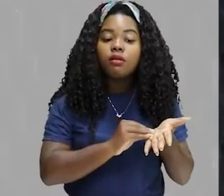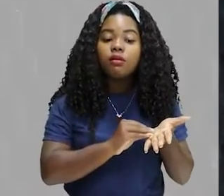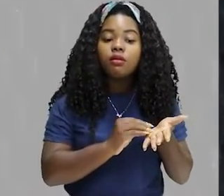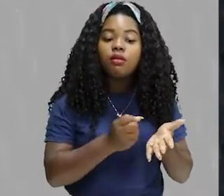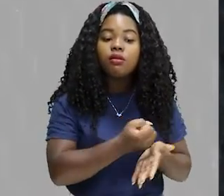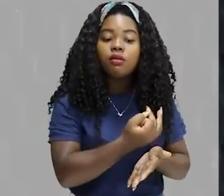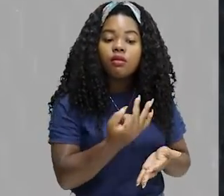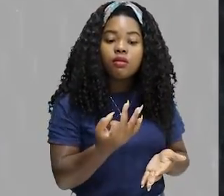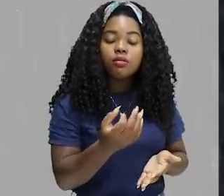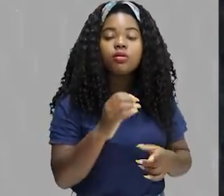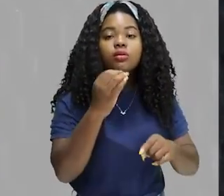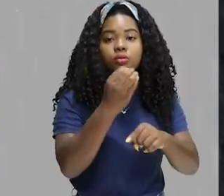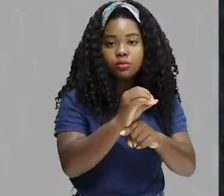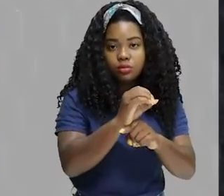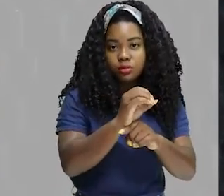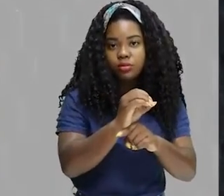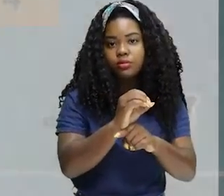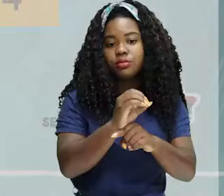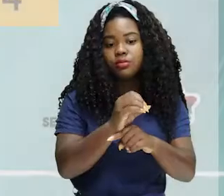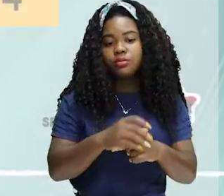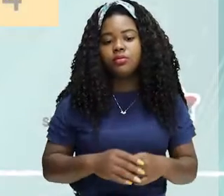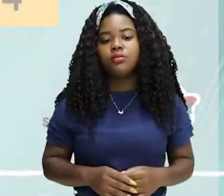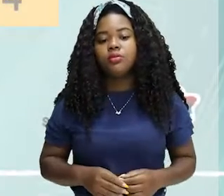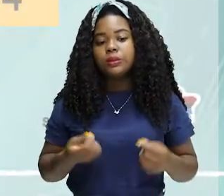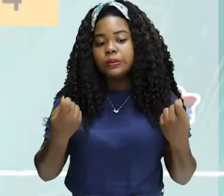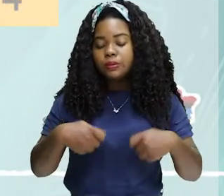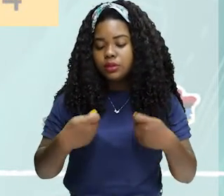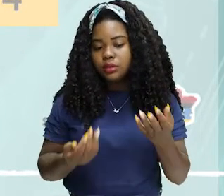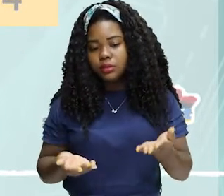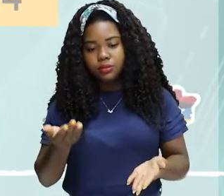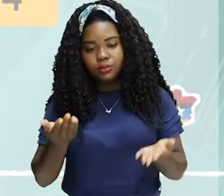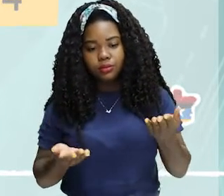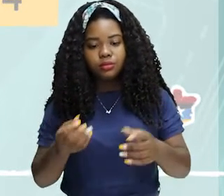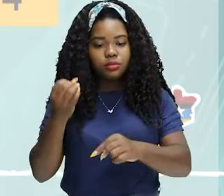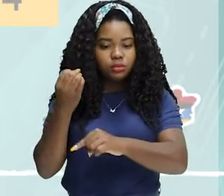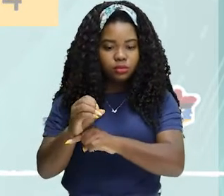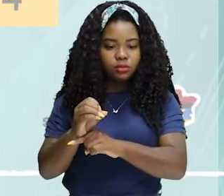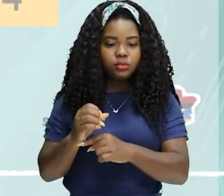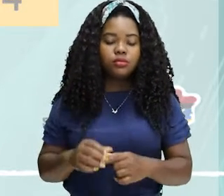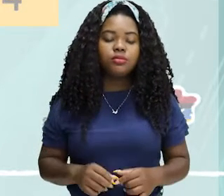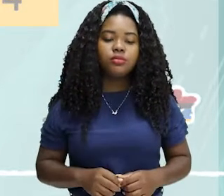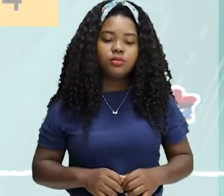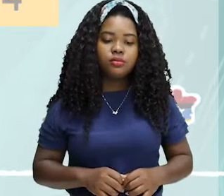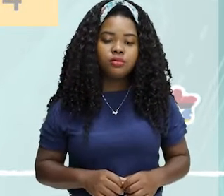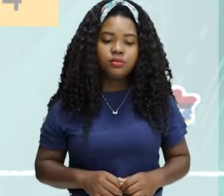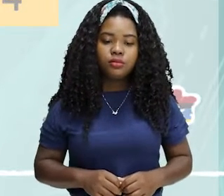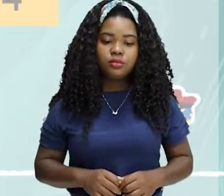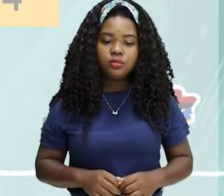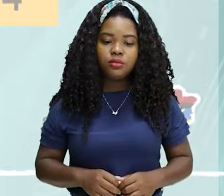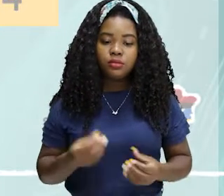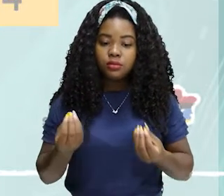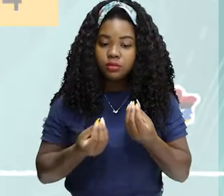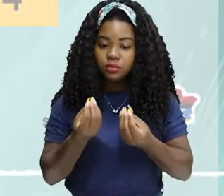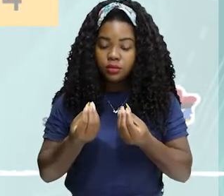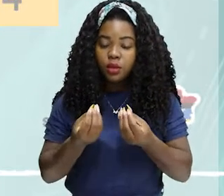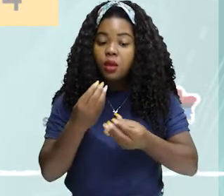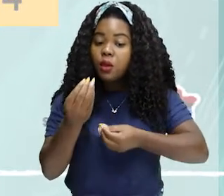quantidade de oxigênios. Precisamos balancear os oxigênios. Como eu